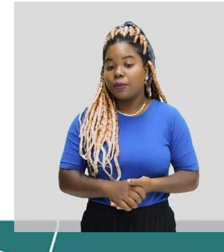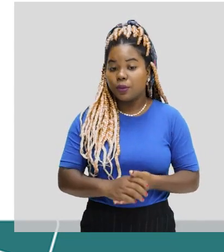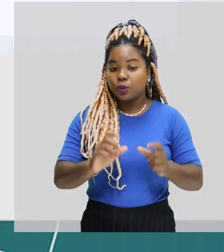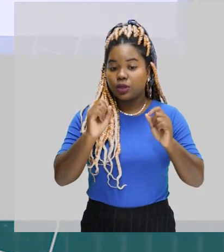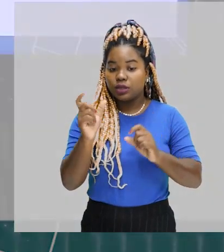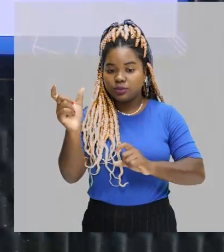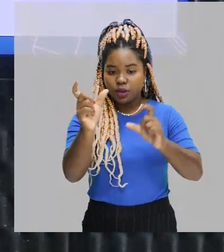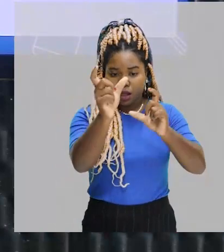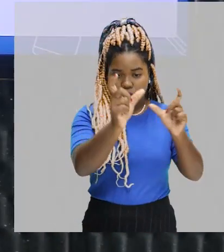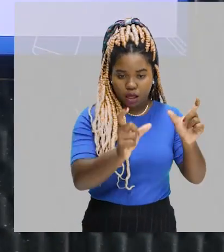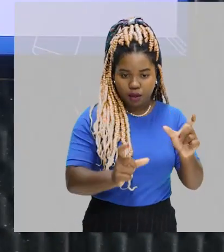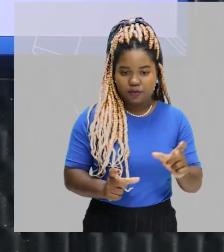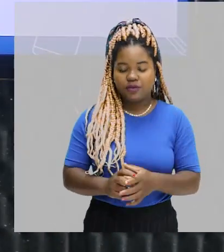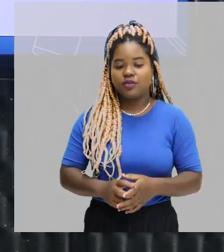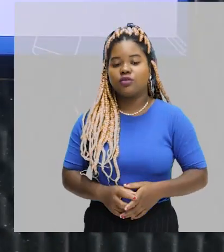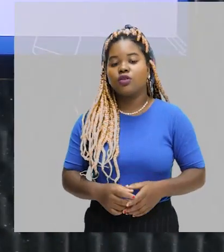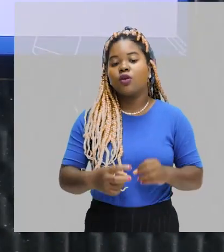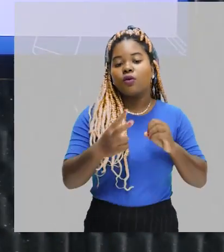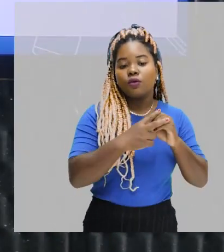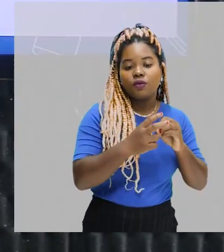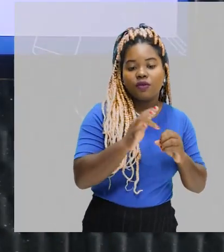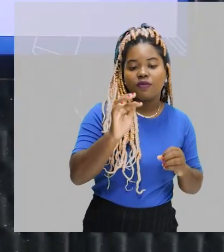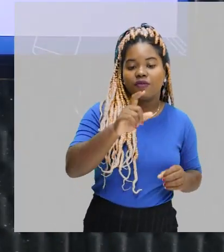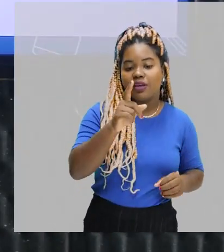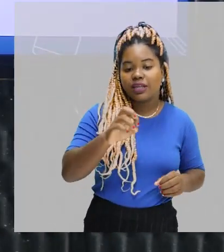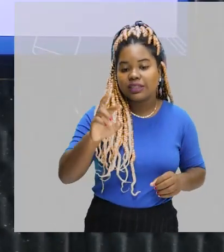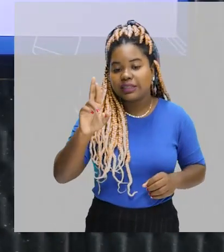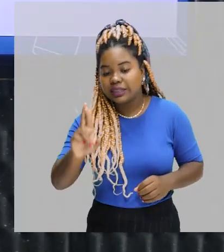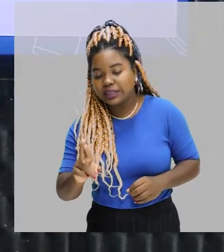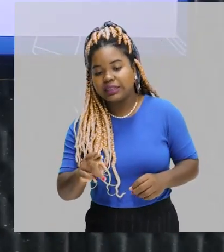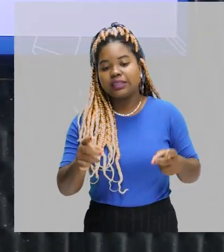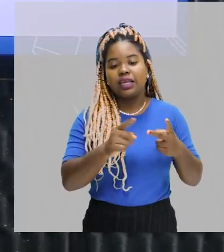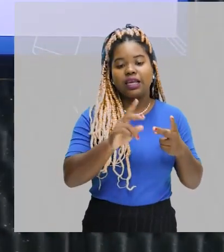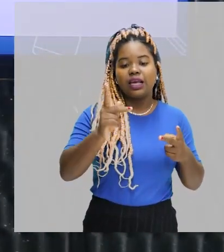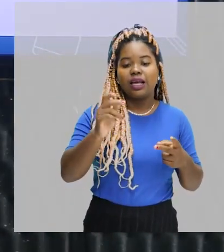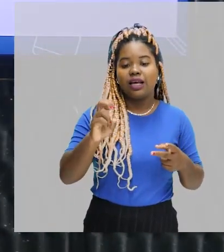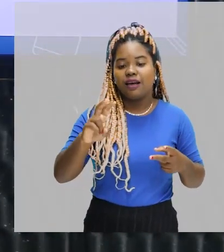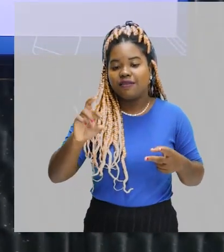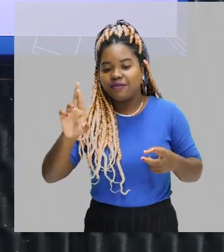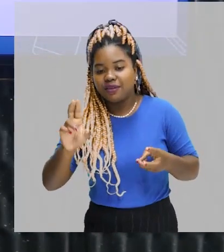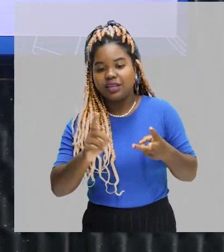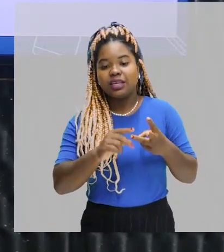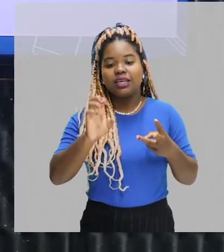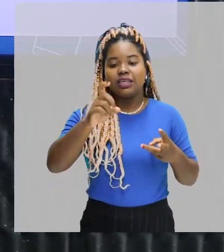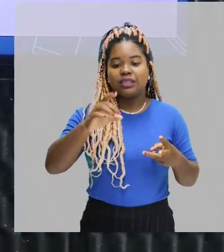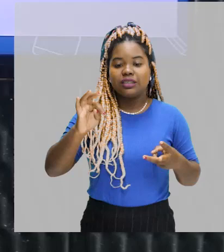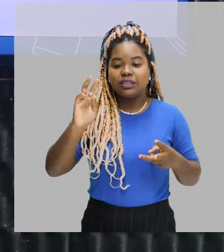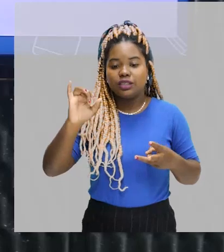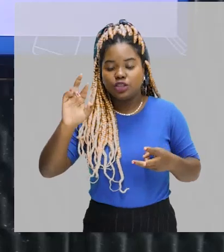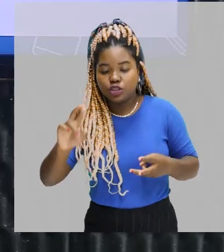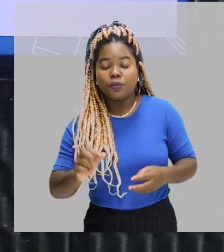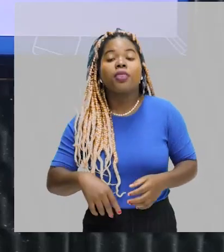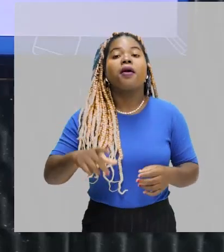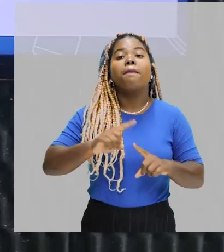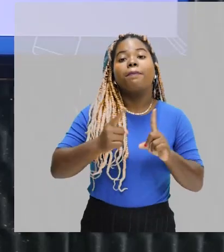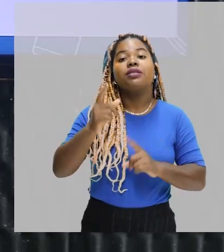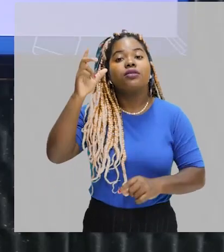fazer a concordância com o verbo fazer, com o verbo haver e com o verbo existir. Então, eu tenho que